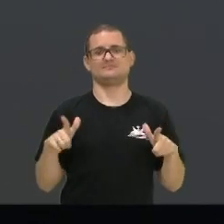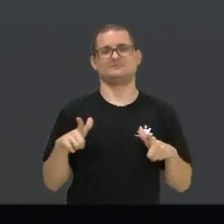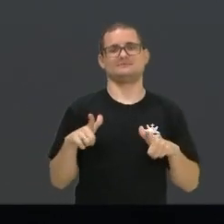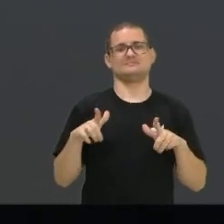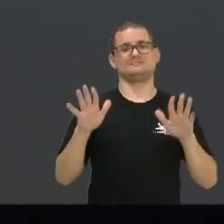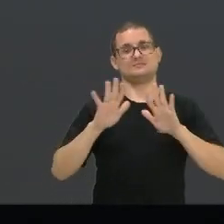comprador